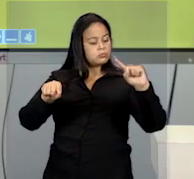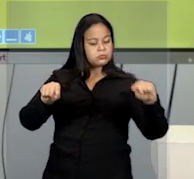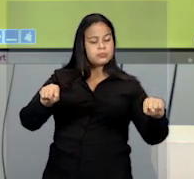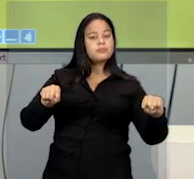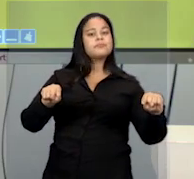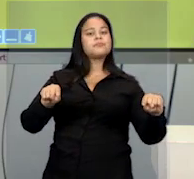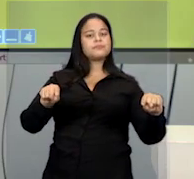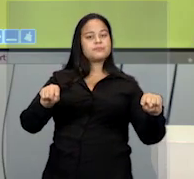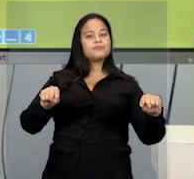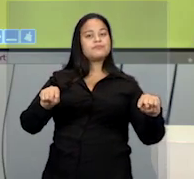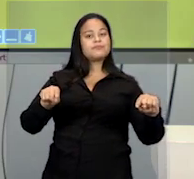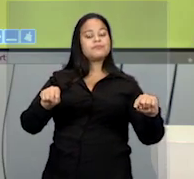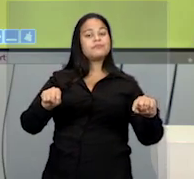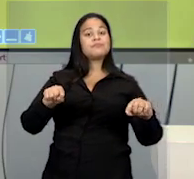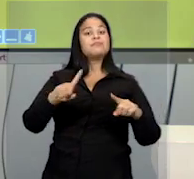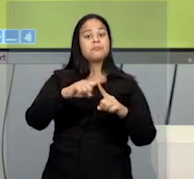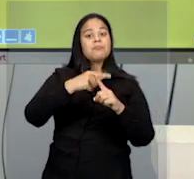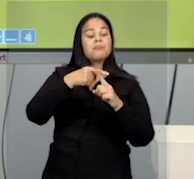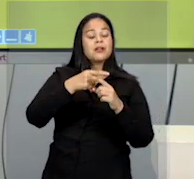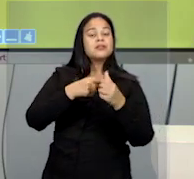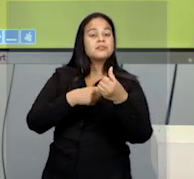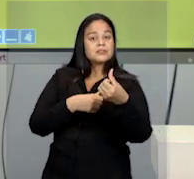cortar. Ainda me sobra 6.